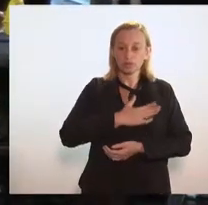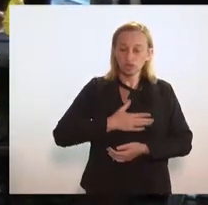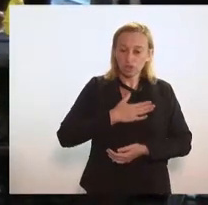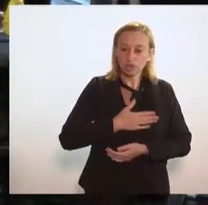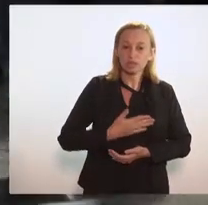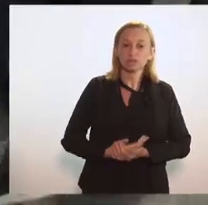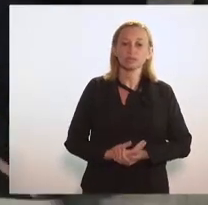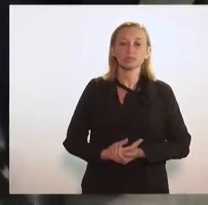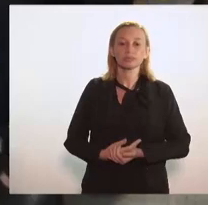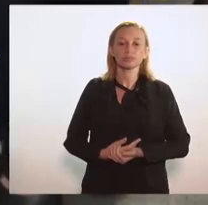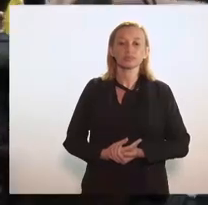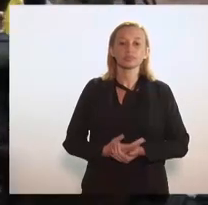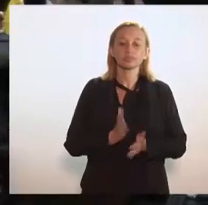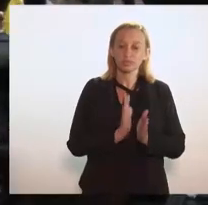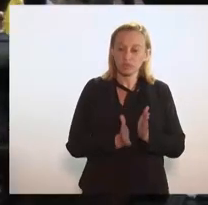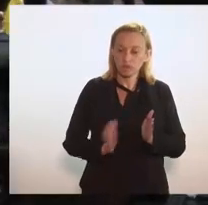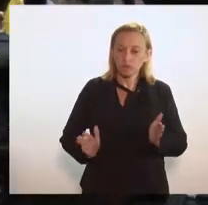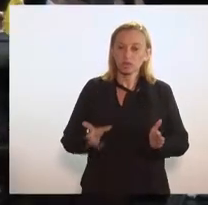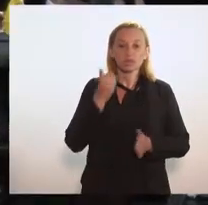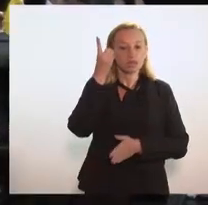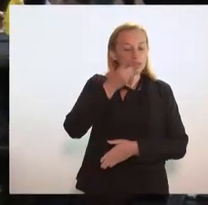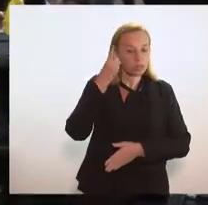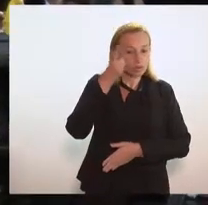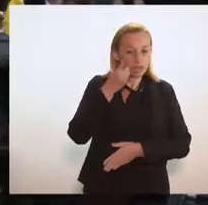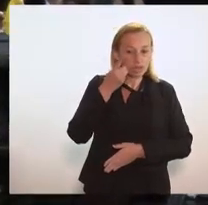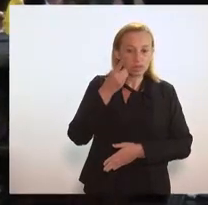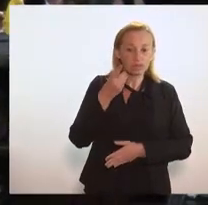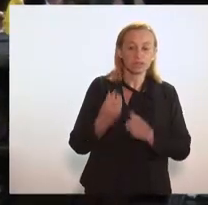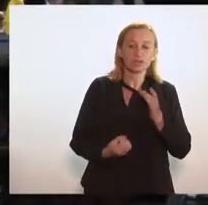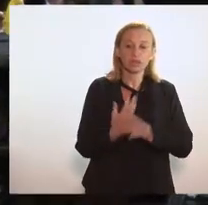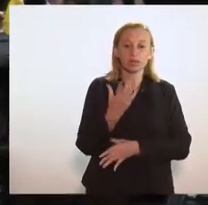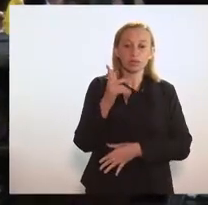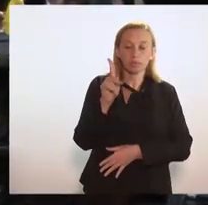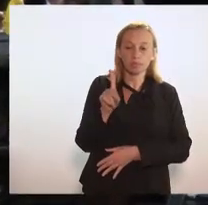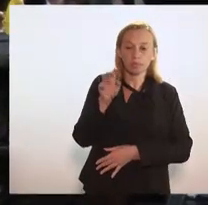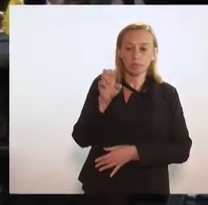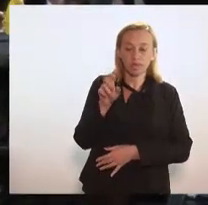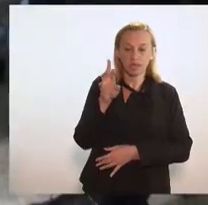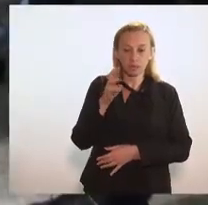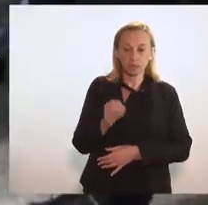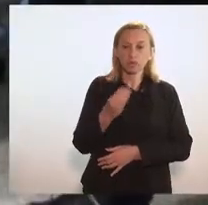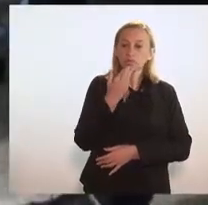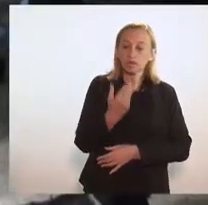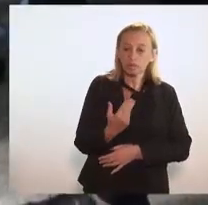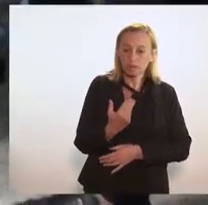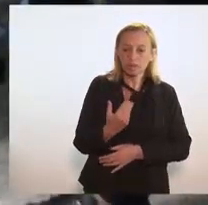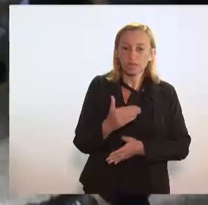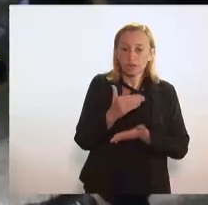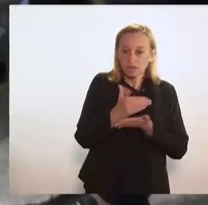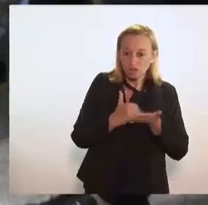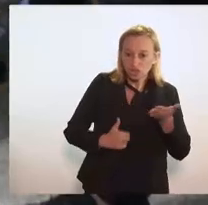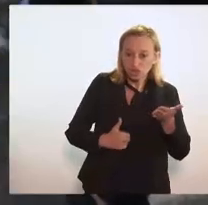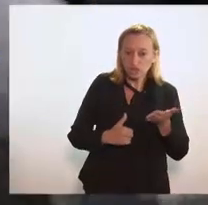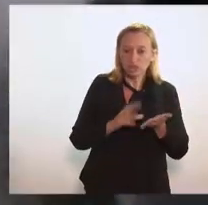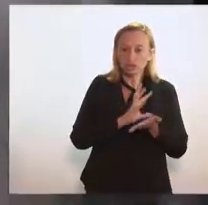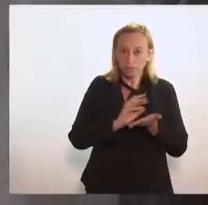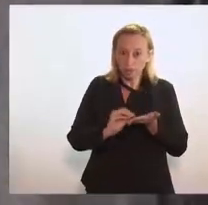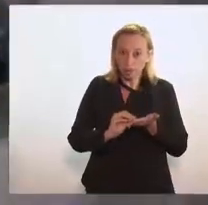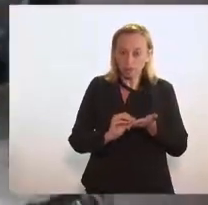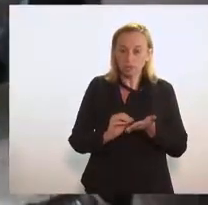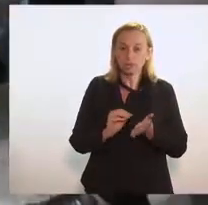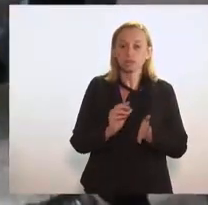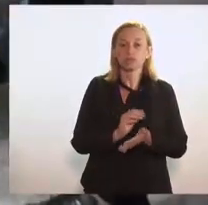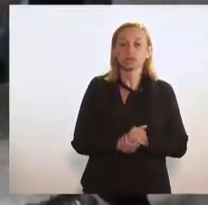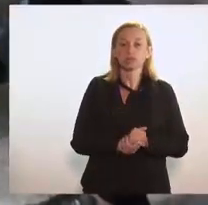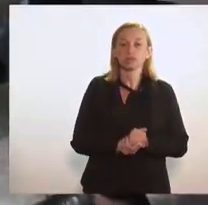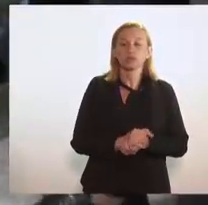de questão de ordem Deputado autor Pedro Ricardo gostaria de pedir para tirar o projeto de volta